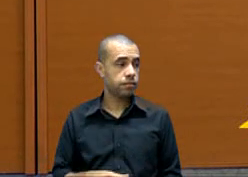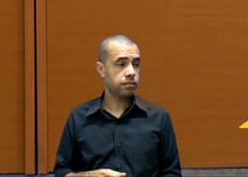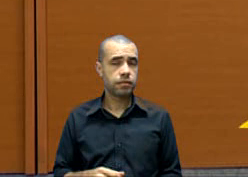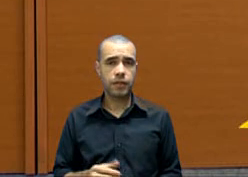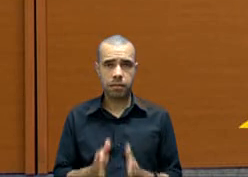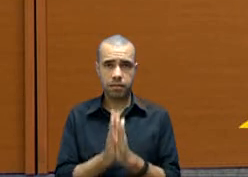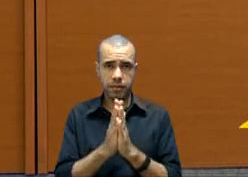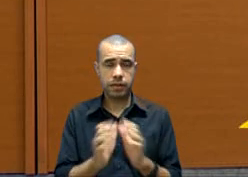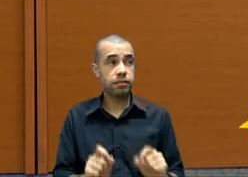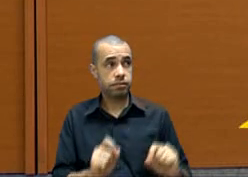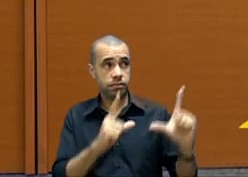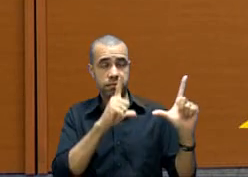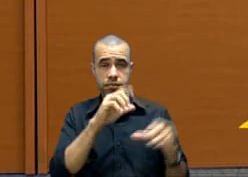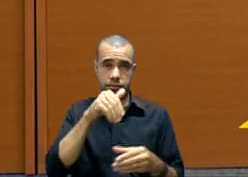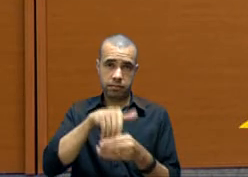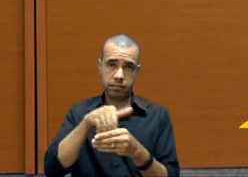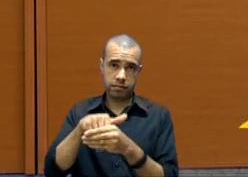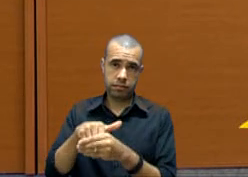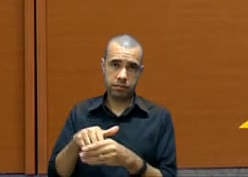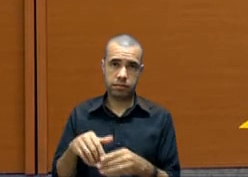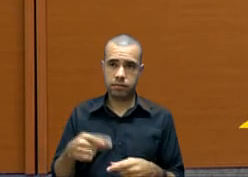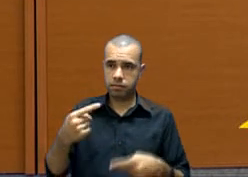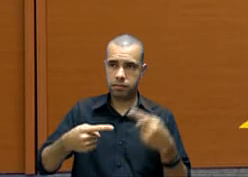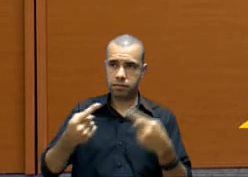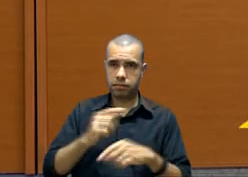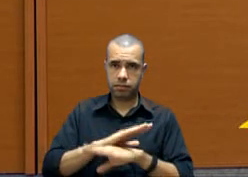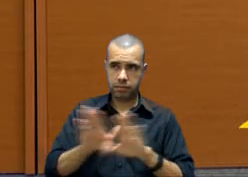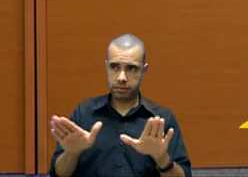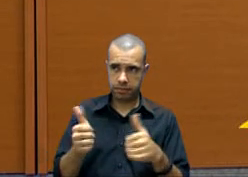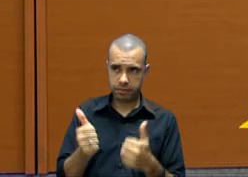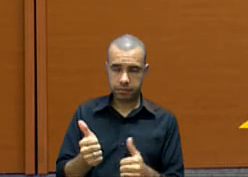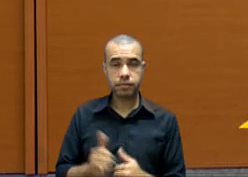Abriu o painel para votação. Encerrar a discussão.